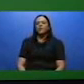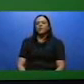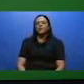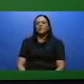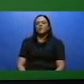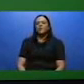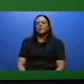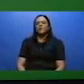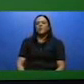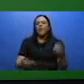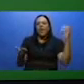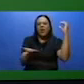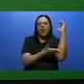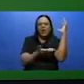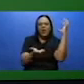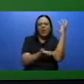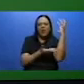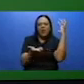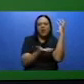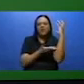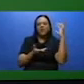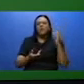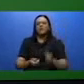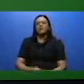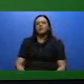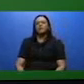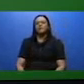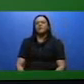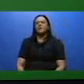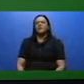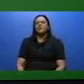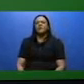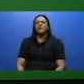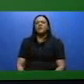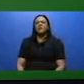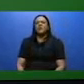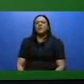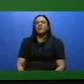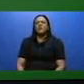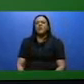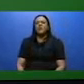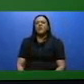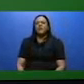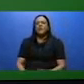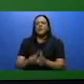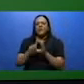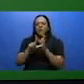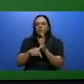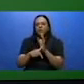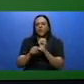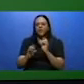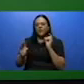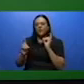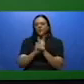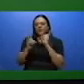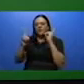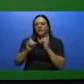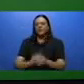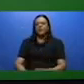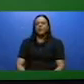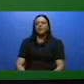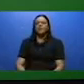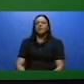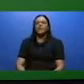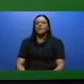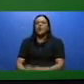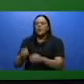A foice. Muito bem. Aí você descobriu que a produção de excedentes na aldeia é